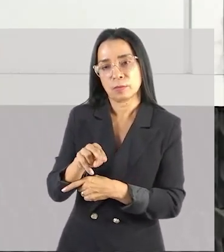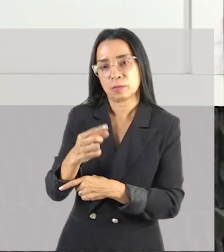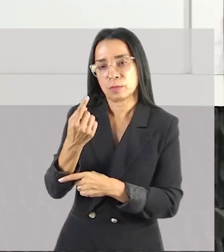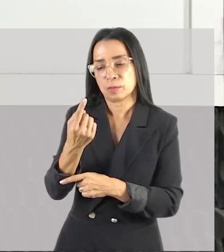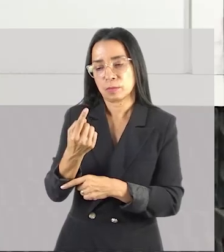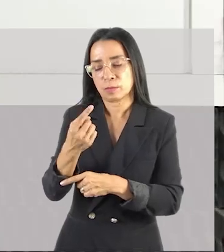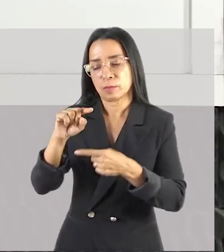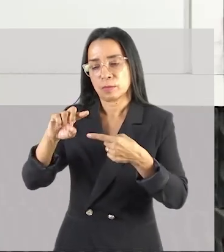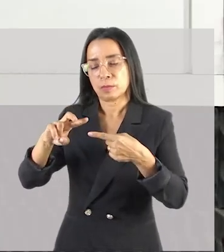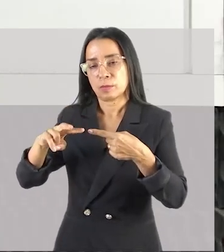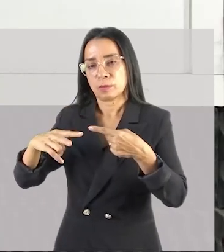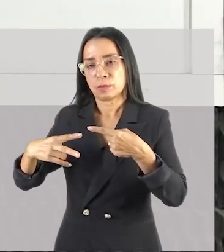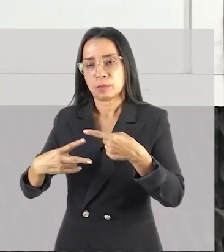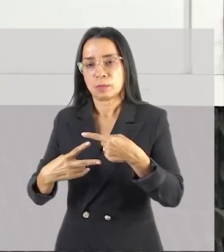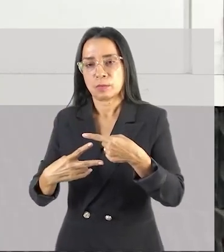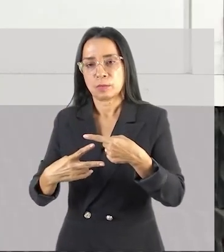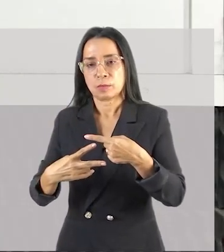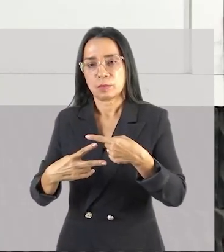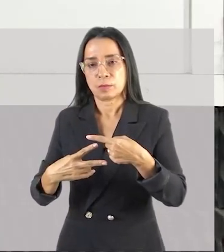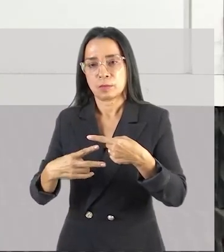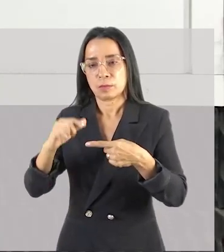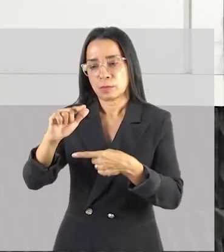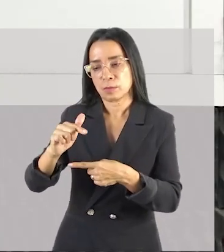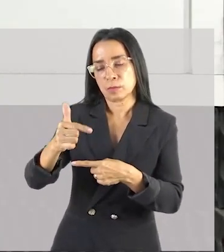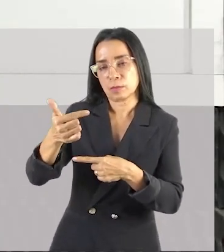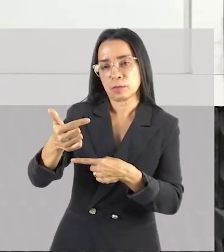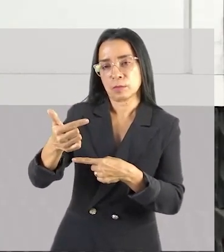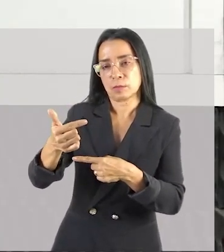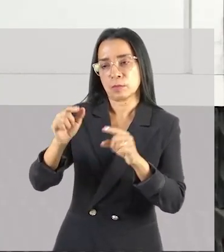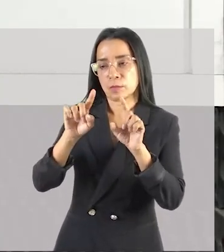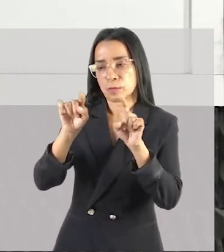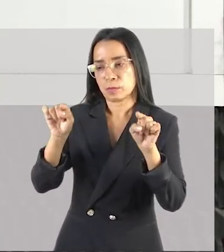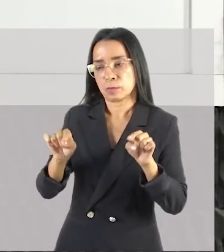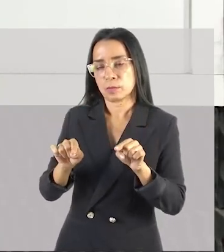1/2 ao quadrado,